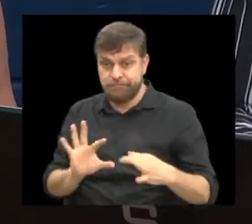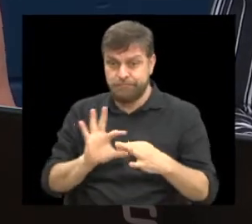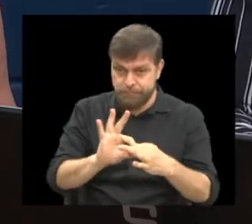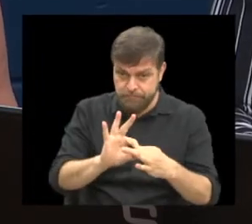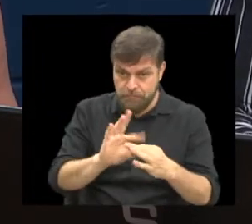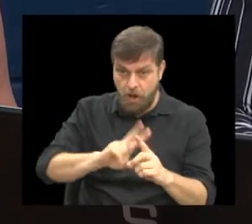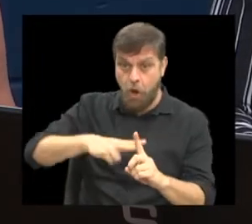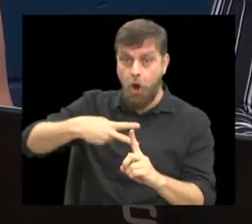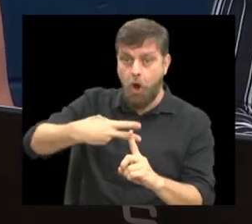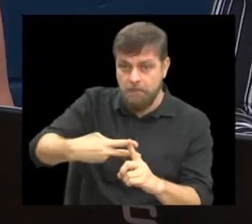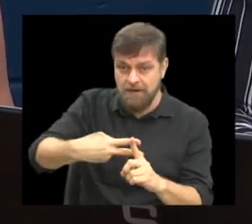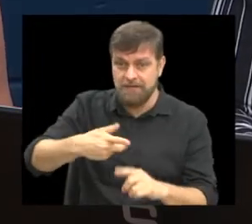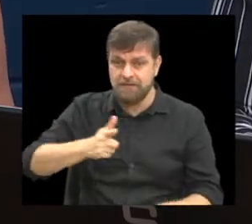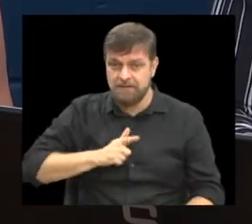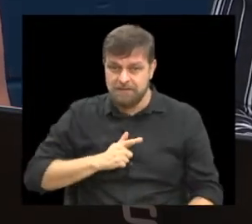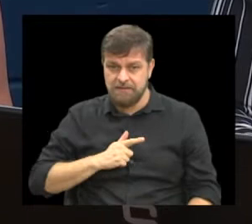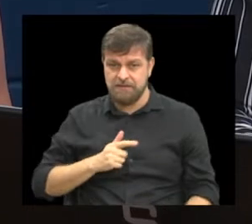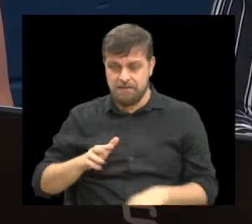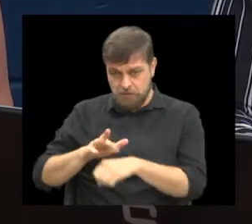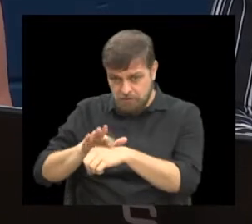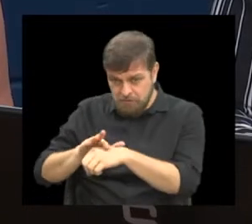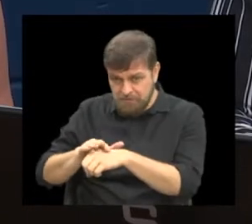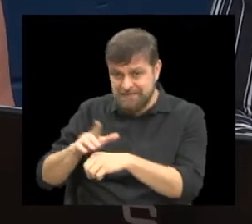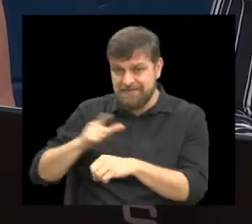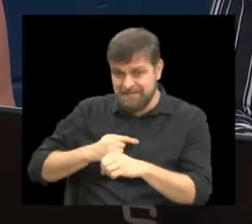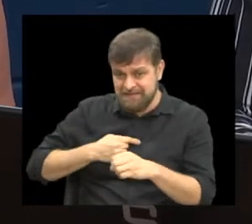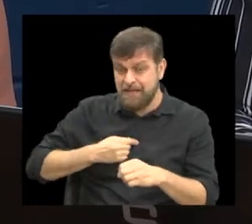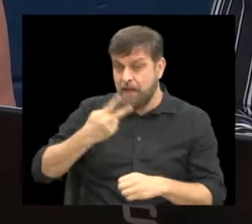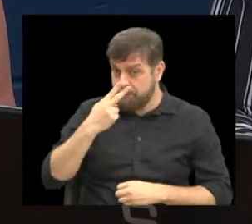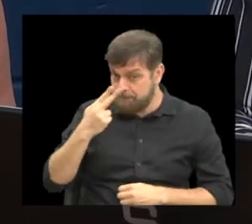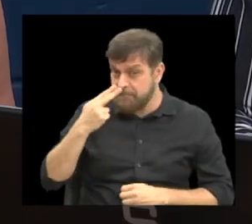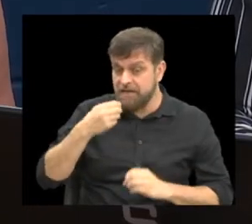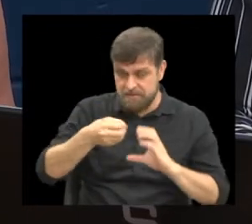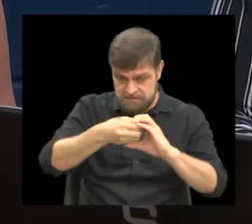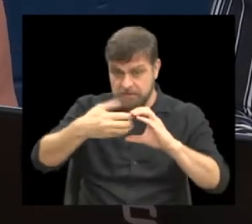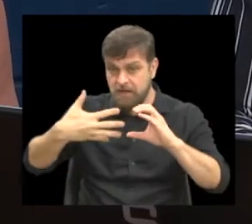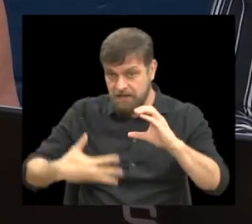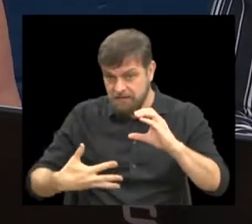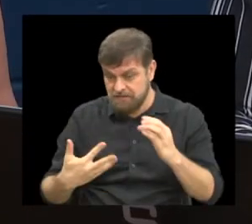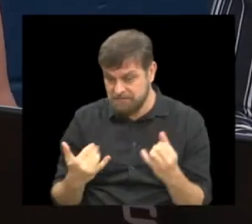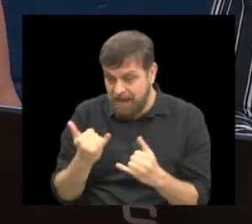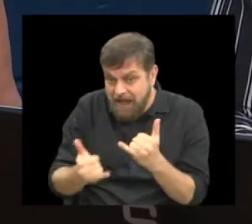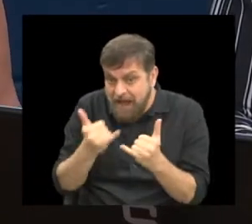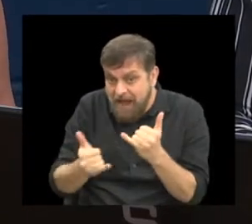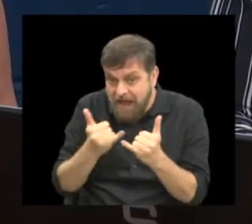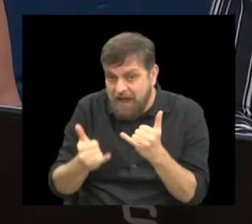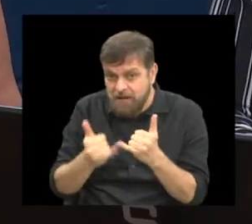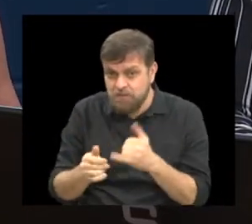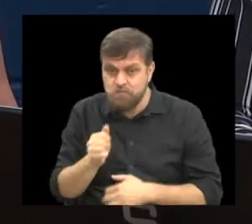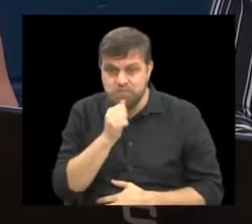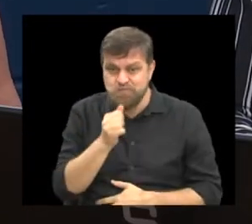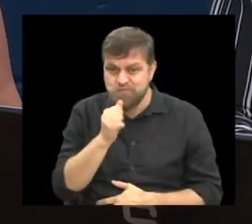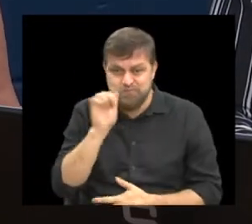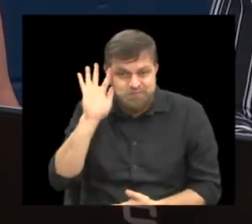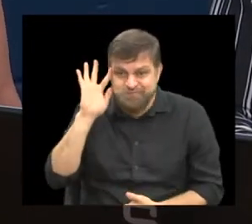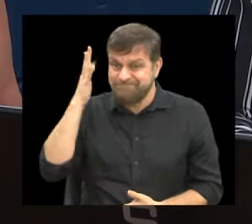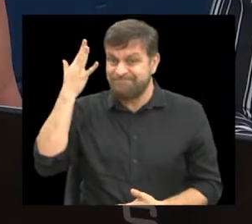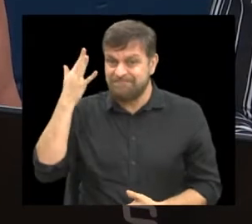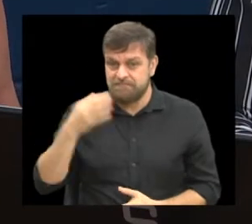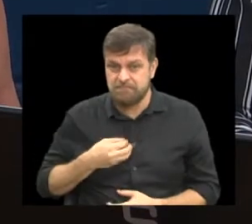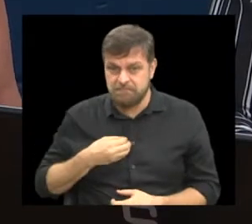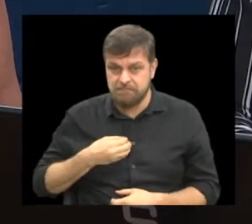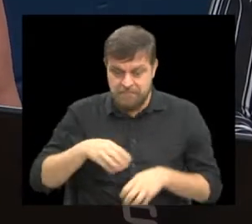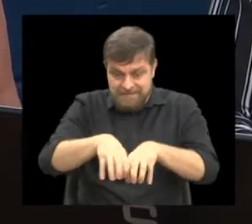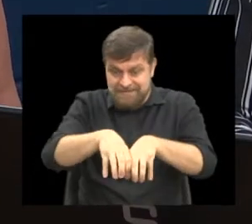essa configuração. Então, são síndromes que têm características semelhantes ao do autismo. E isso está ainda numa decisão se vai